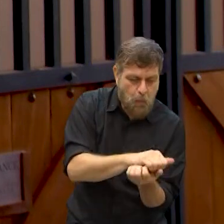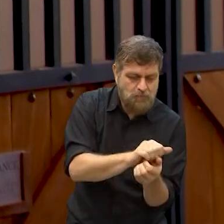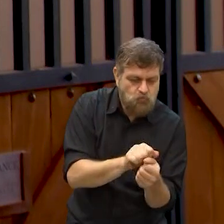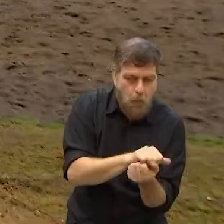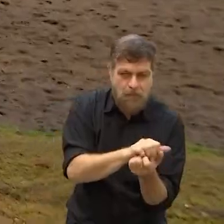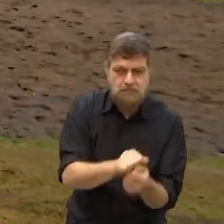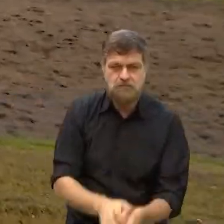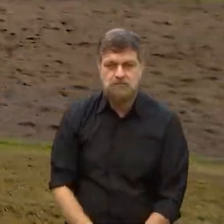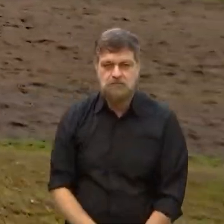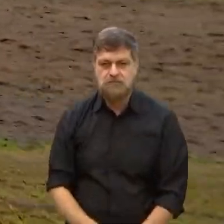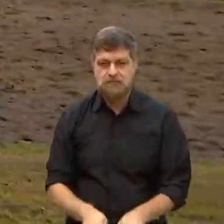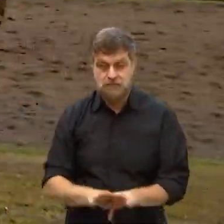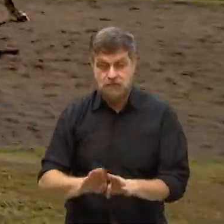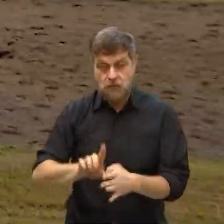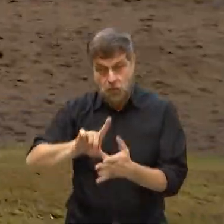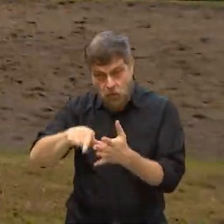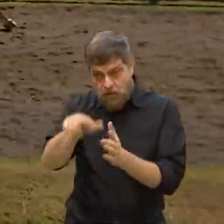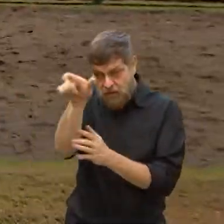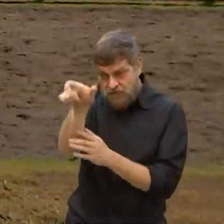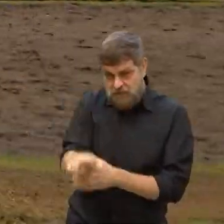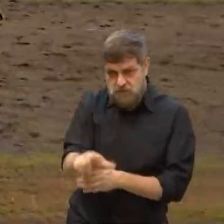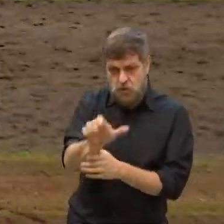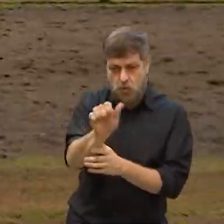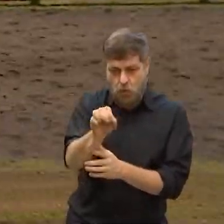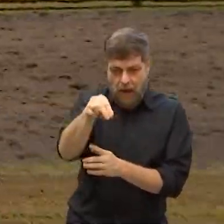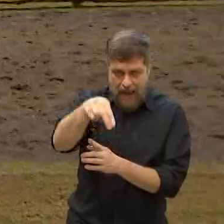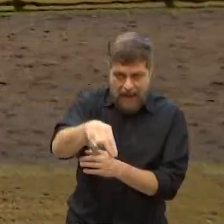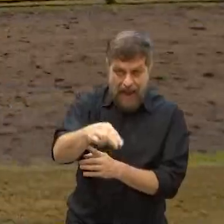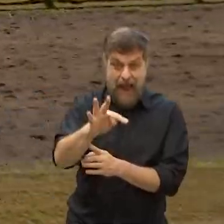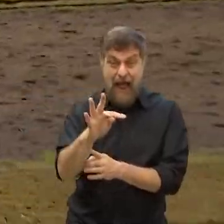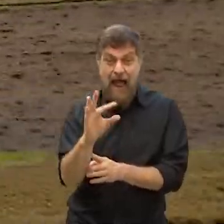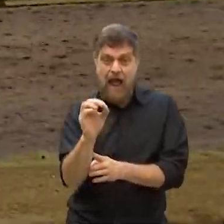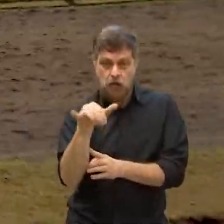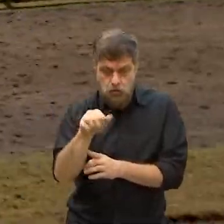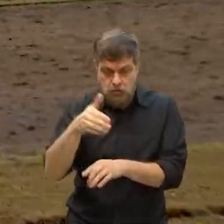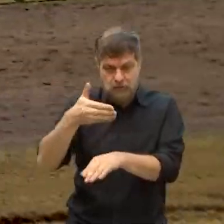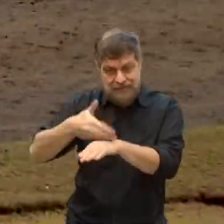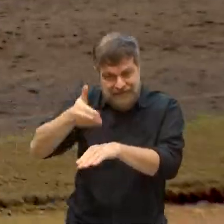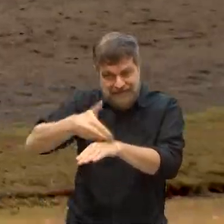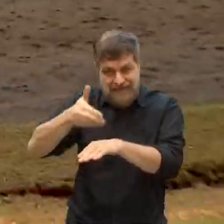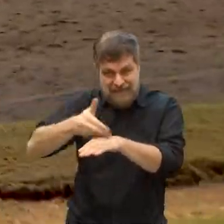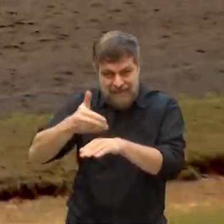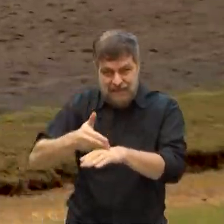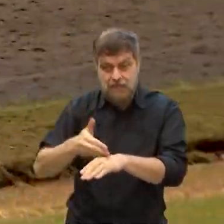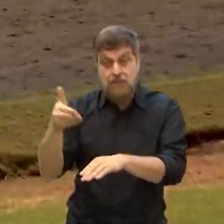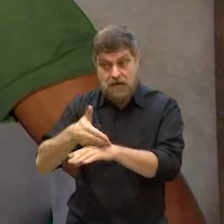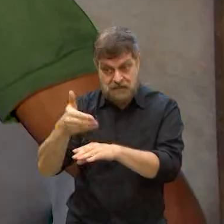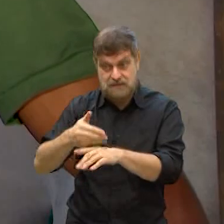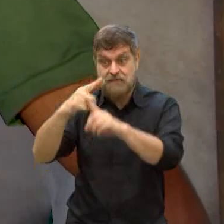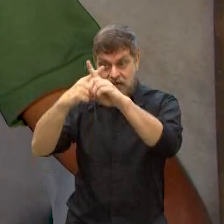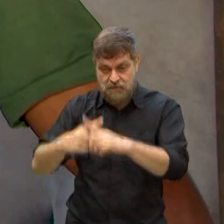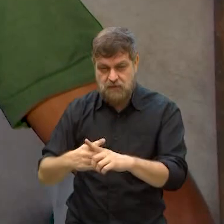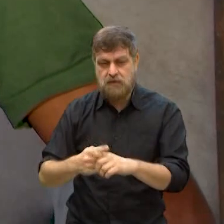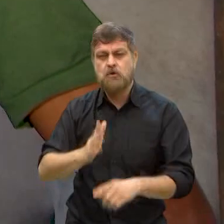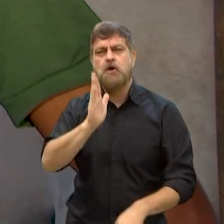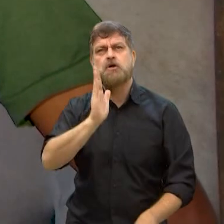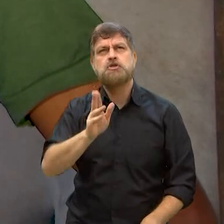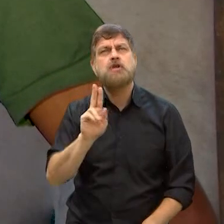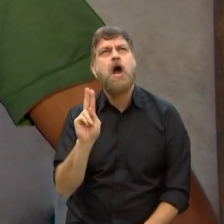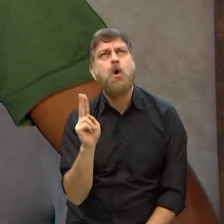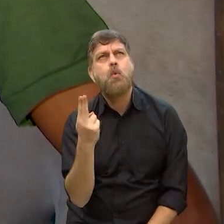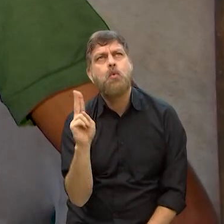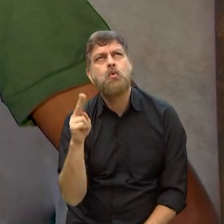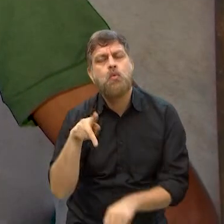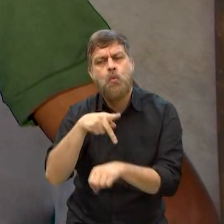suplementação deles. O Antônio é um desses profissionais que, além de treinador, é atleta. Já competi